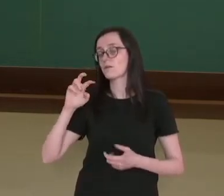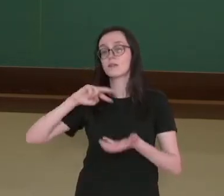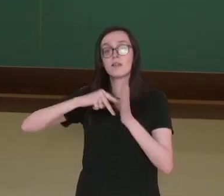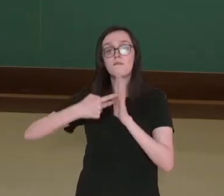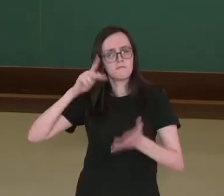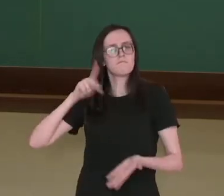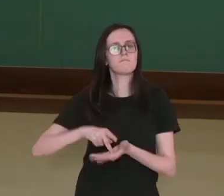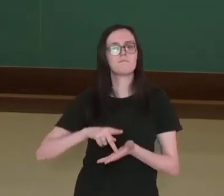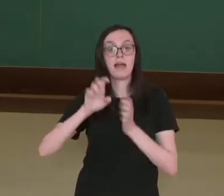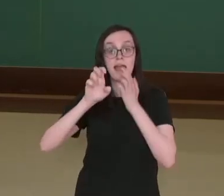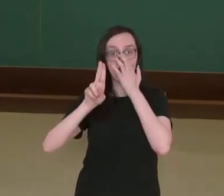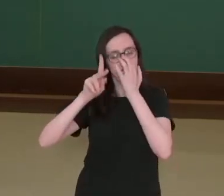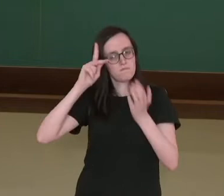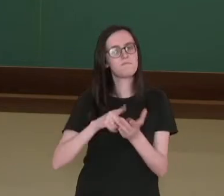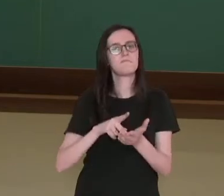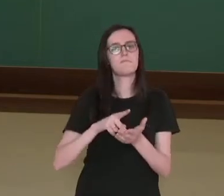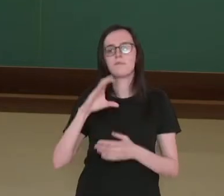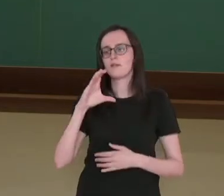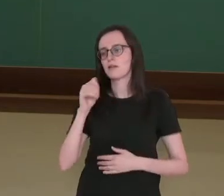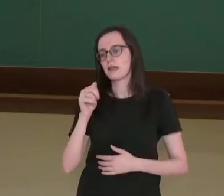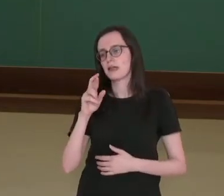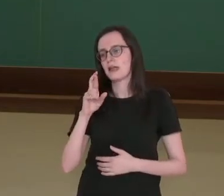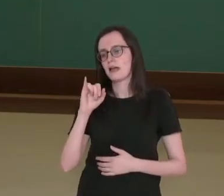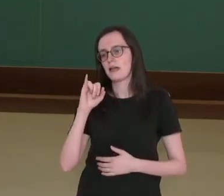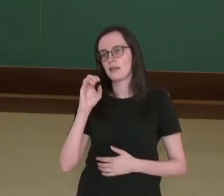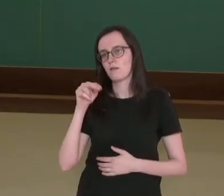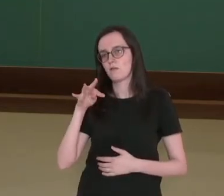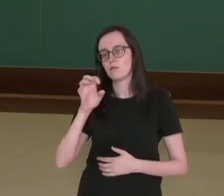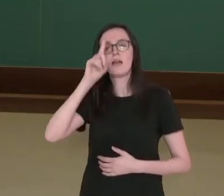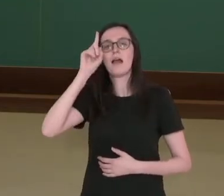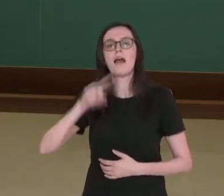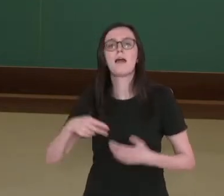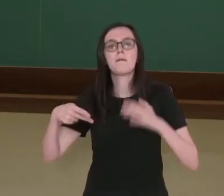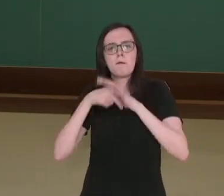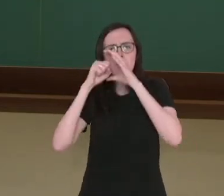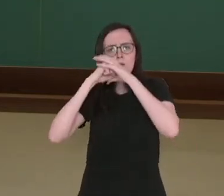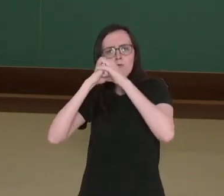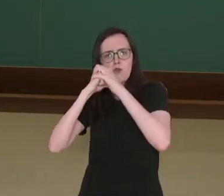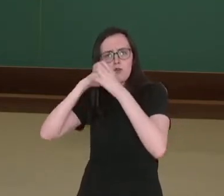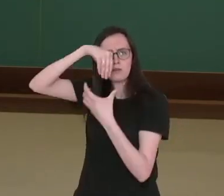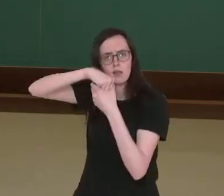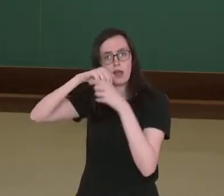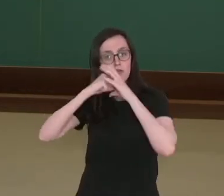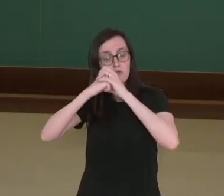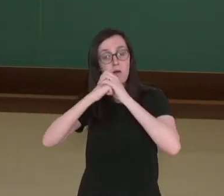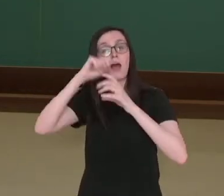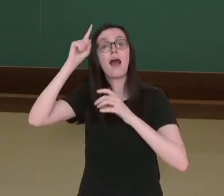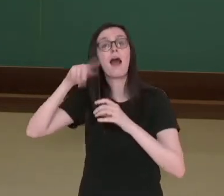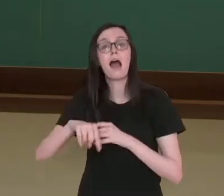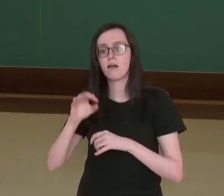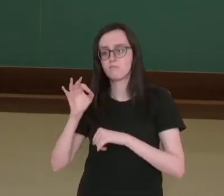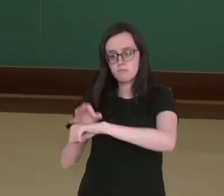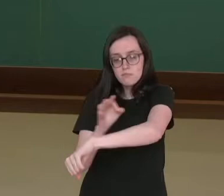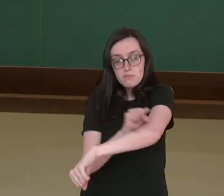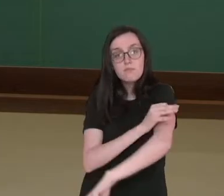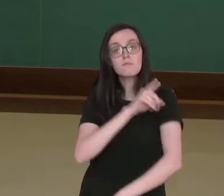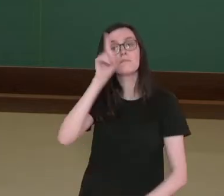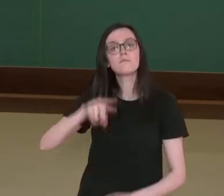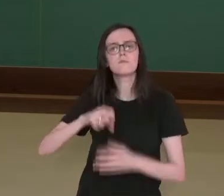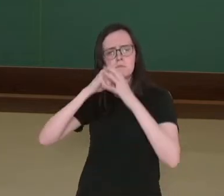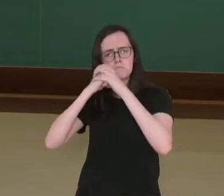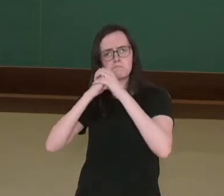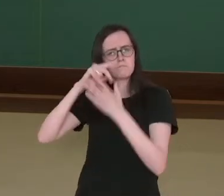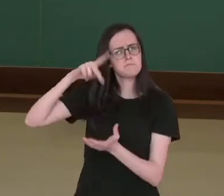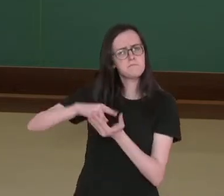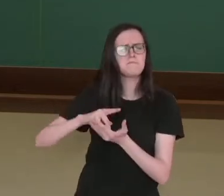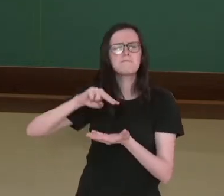verdadeiro, carionte significa núcleo, né? A membrana nuclear. Então, são as células que possuem um núcleo verdadeiro. Como assim